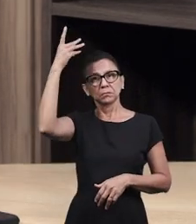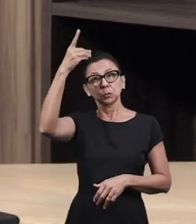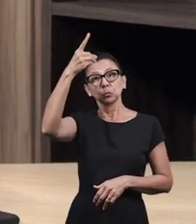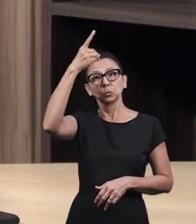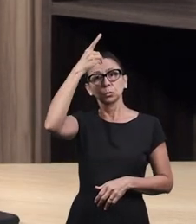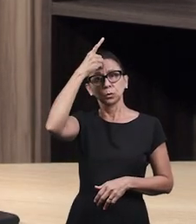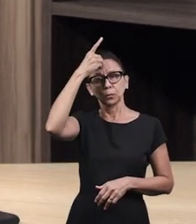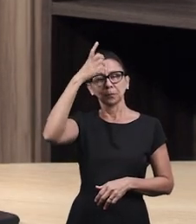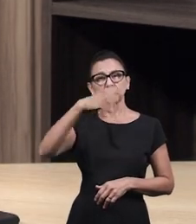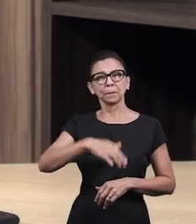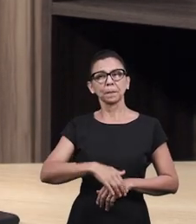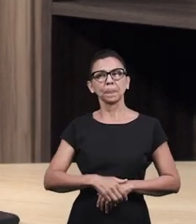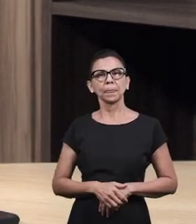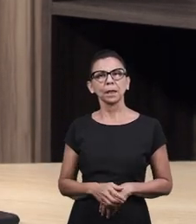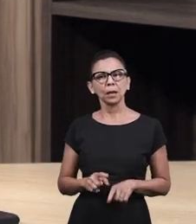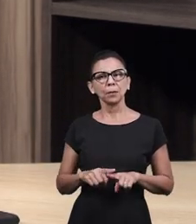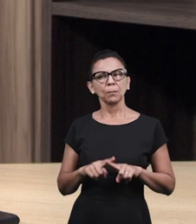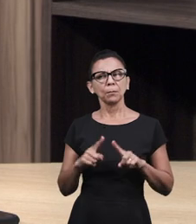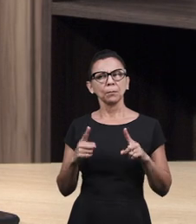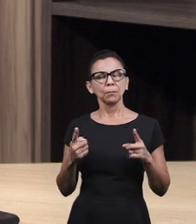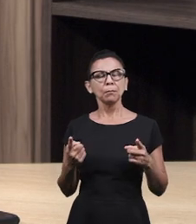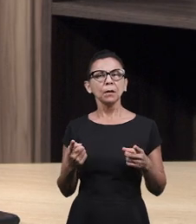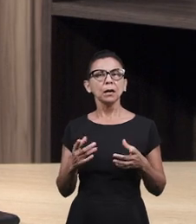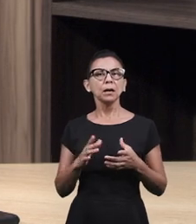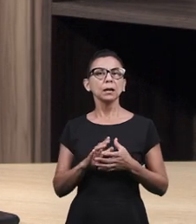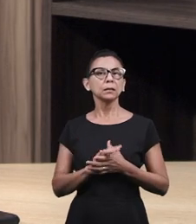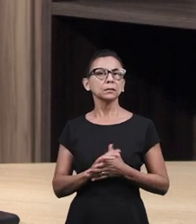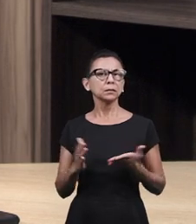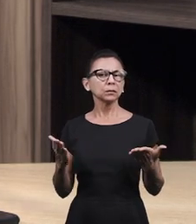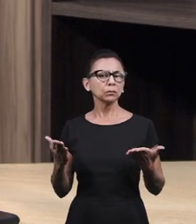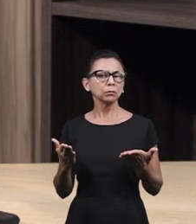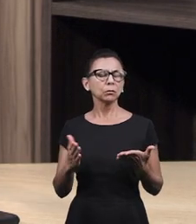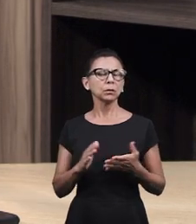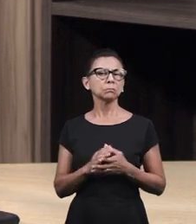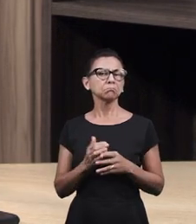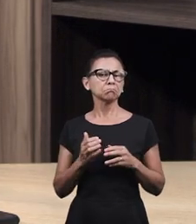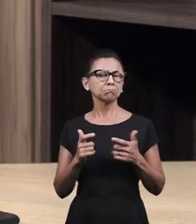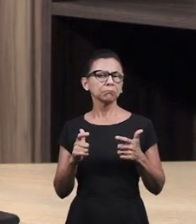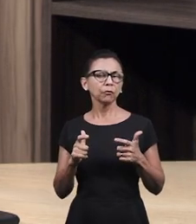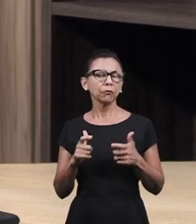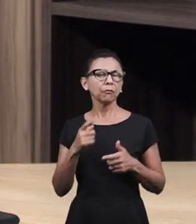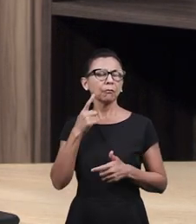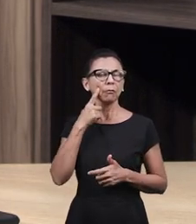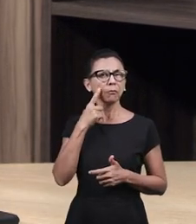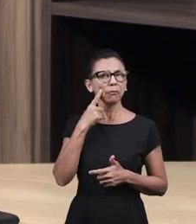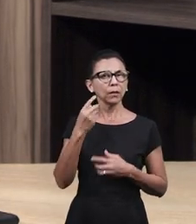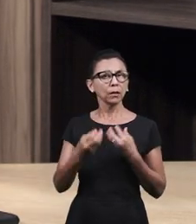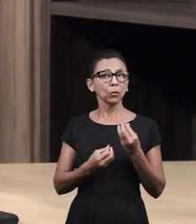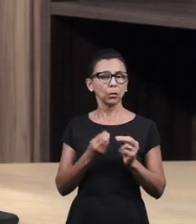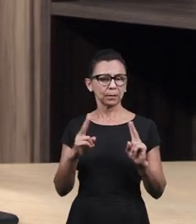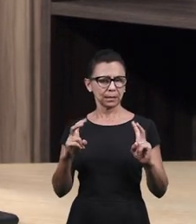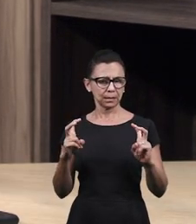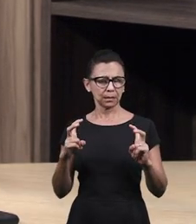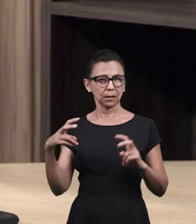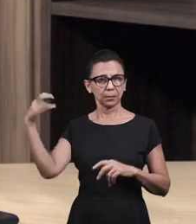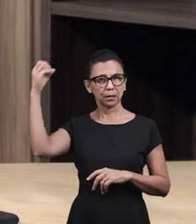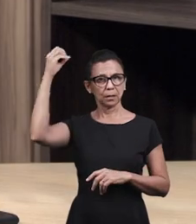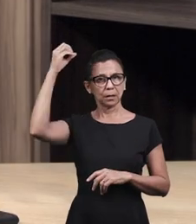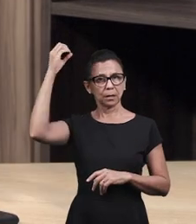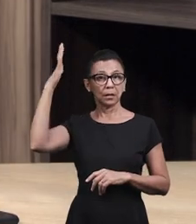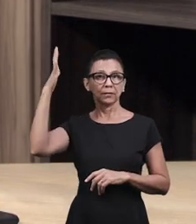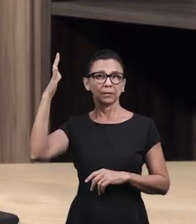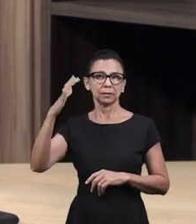ciência. Mas essa nossa abordagem ela é um pouco mais ampla, né? Como é que nós vamos então enxergar esse tema,